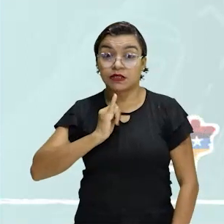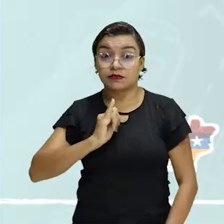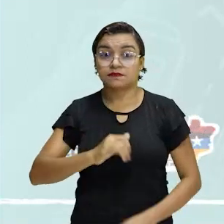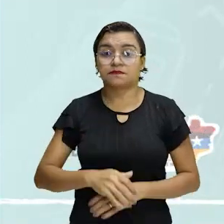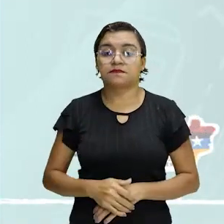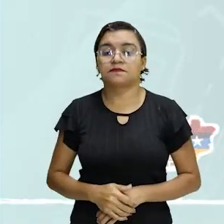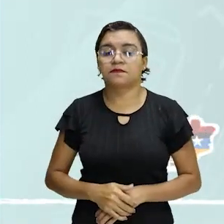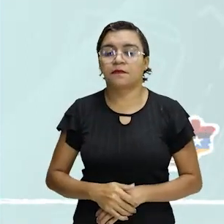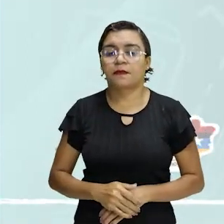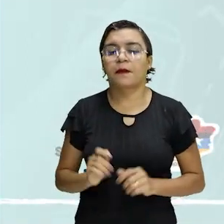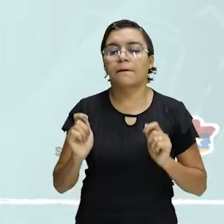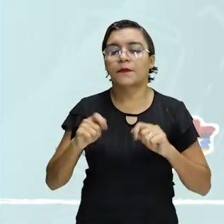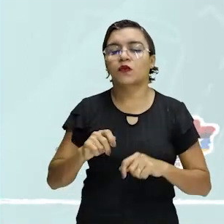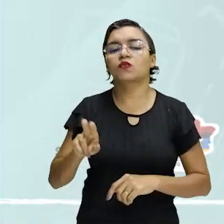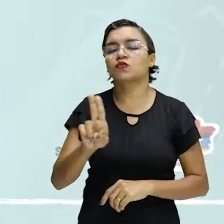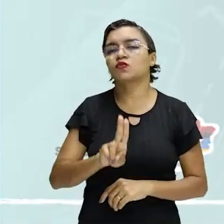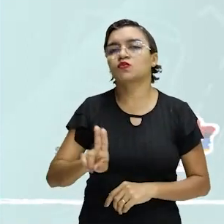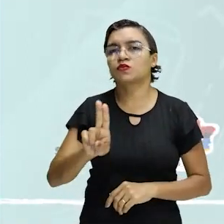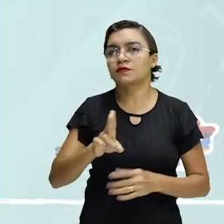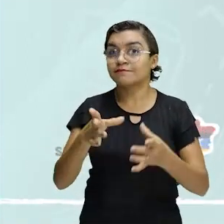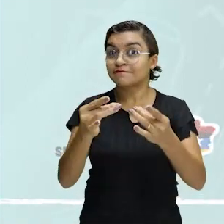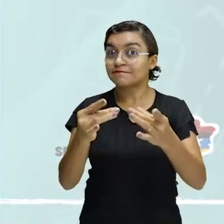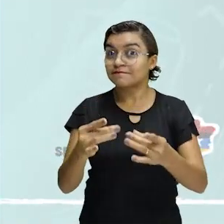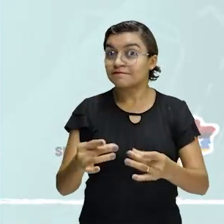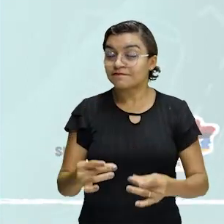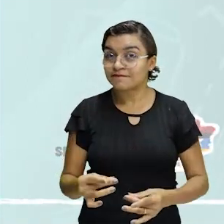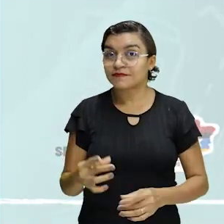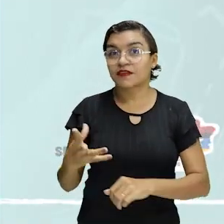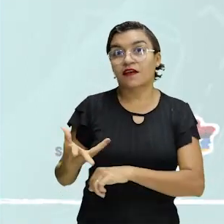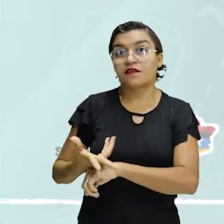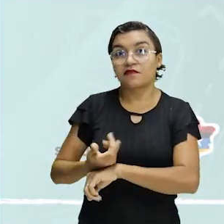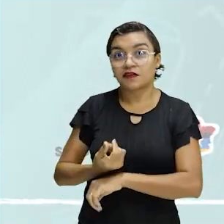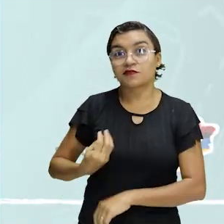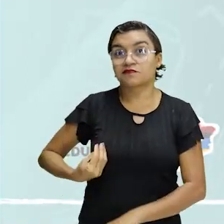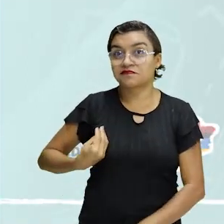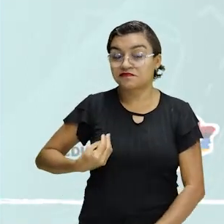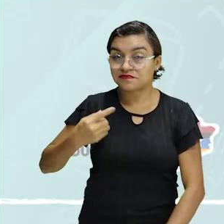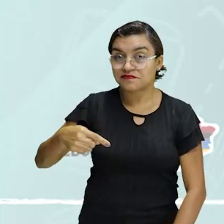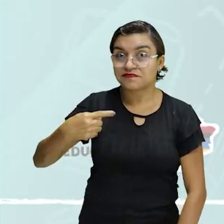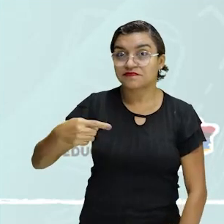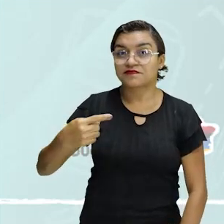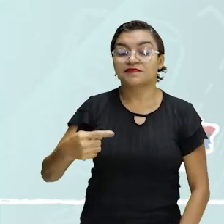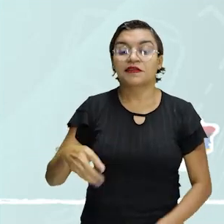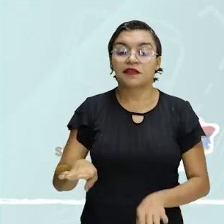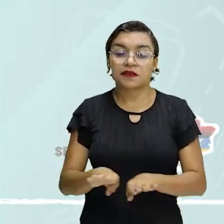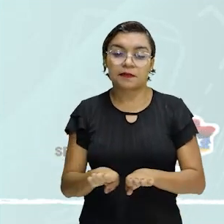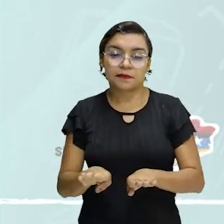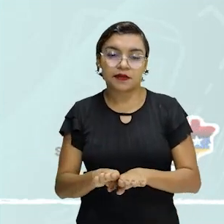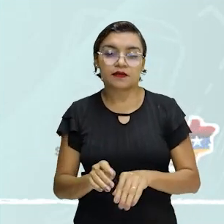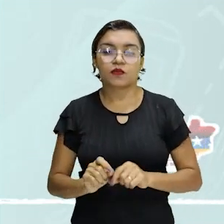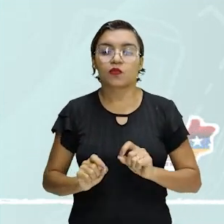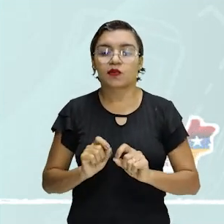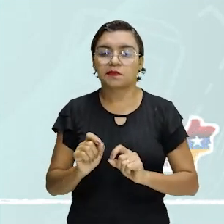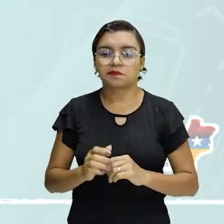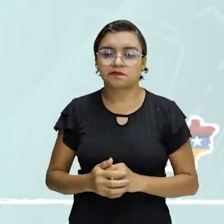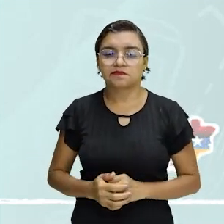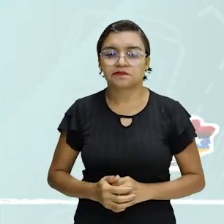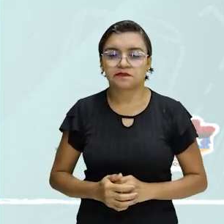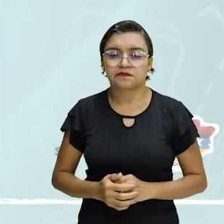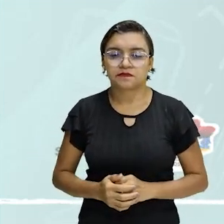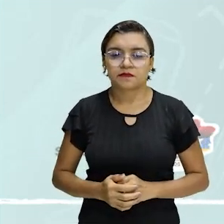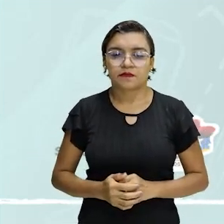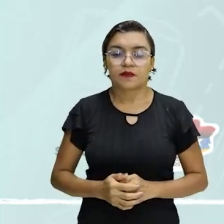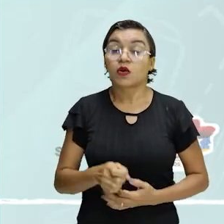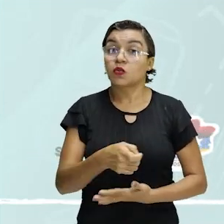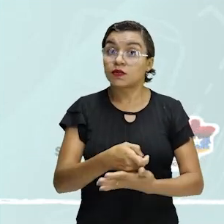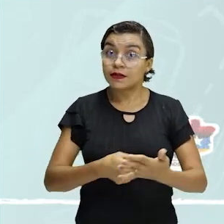Textos narrativos podem ser usados para descrever eventos de rotina. As rotinas são normalmente associadas ao